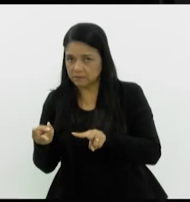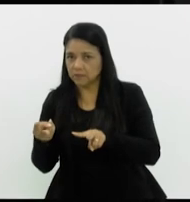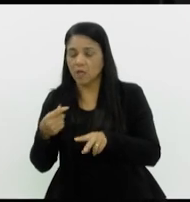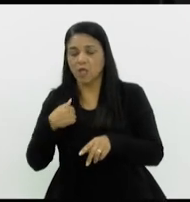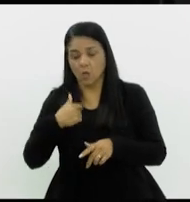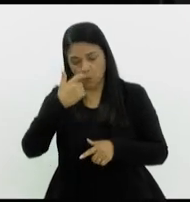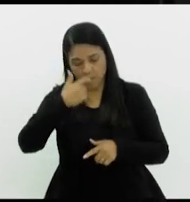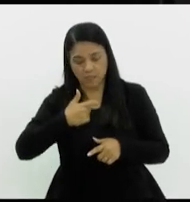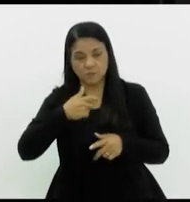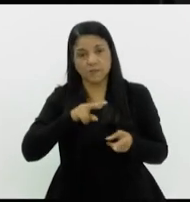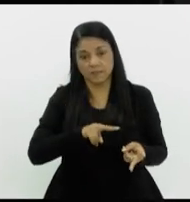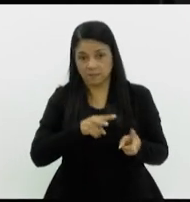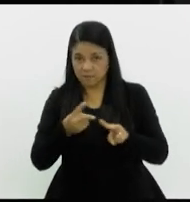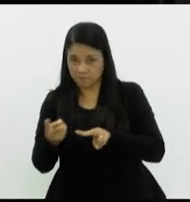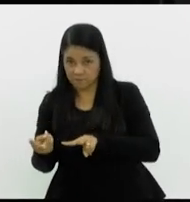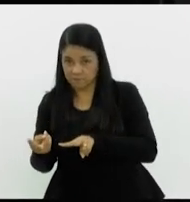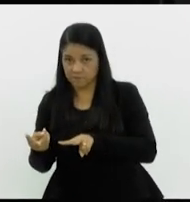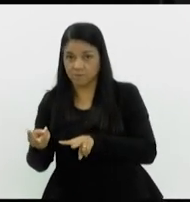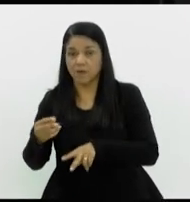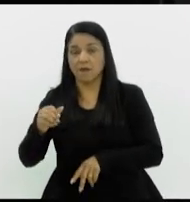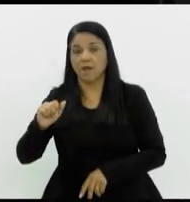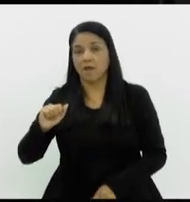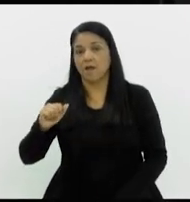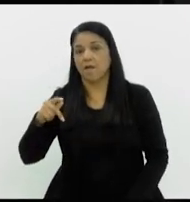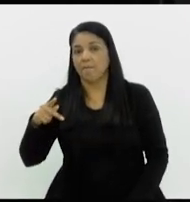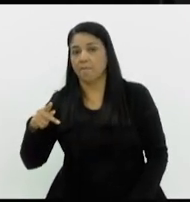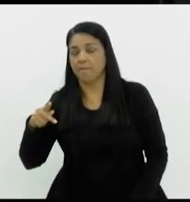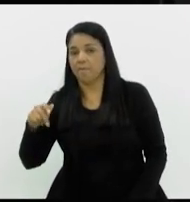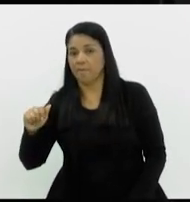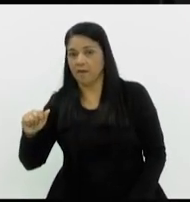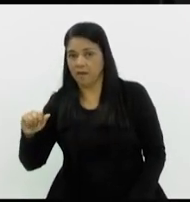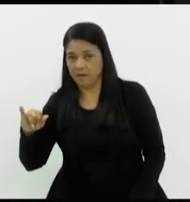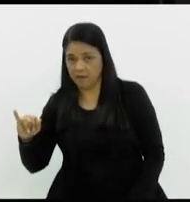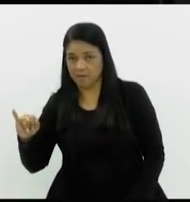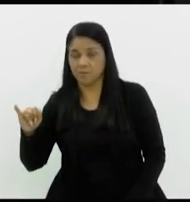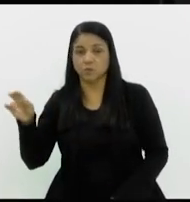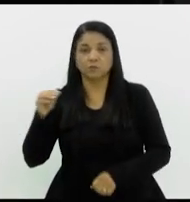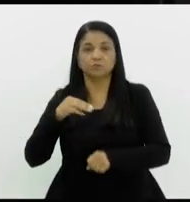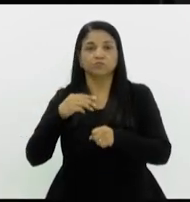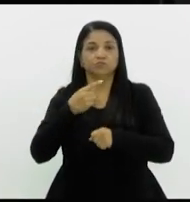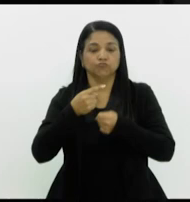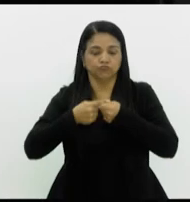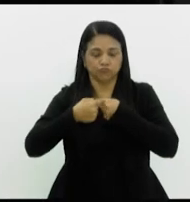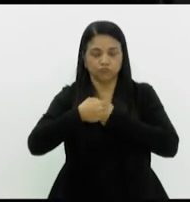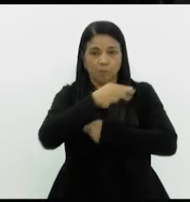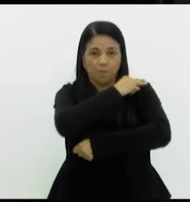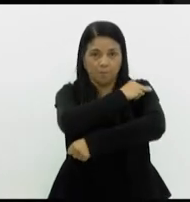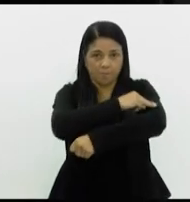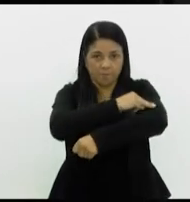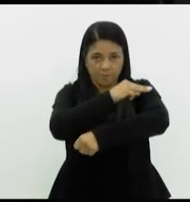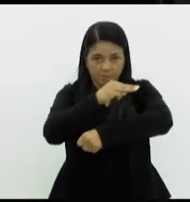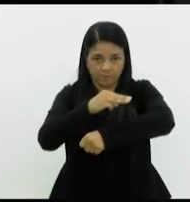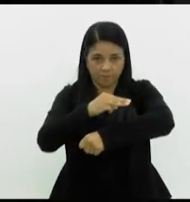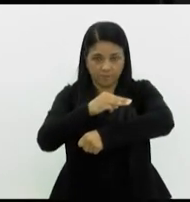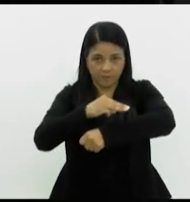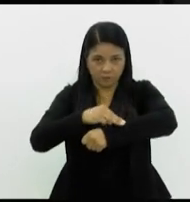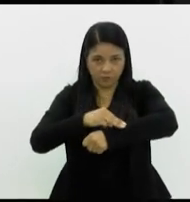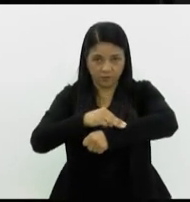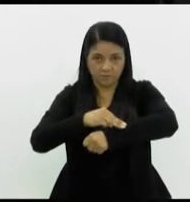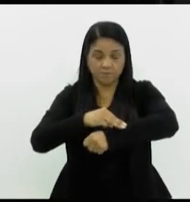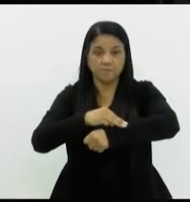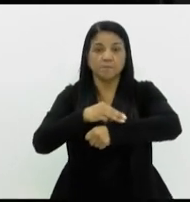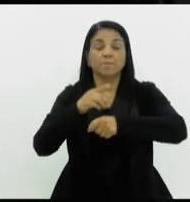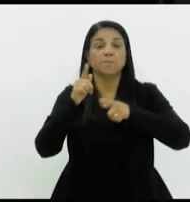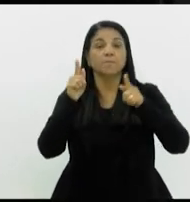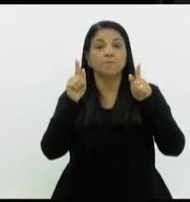uma transferência para a APAE do município de Magé, e como funcionou isso? Eu tive que fazer via